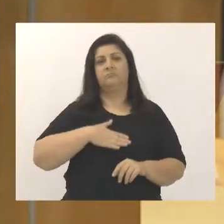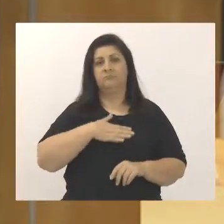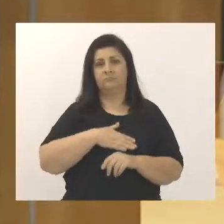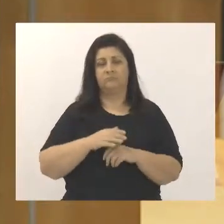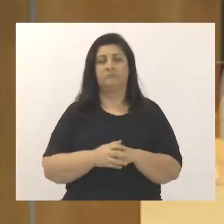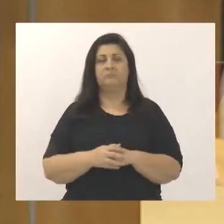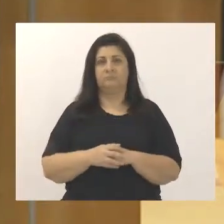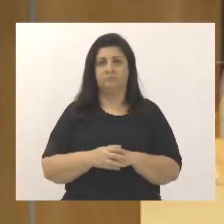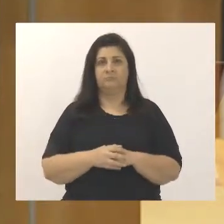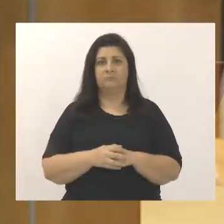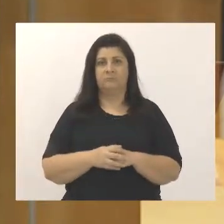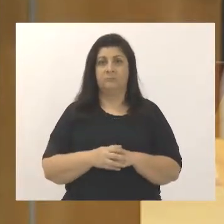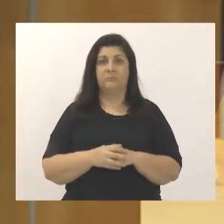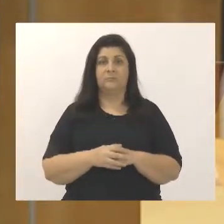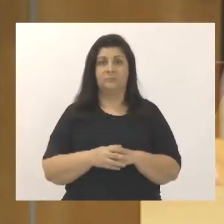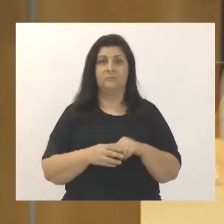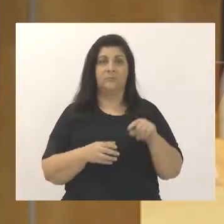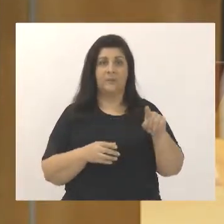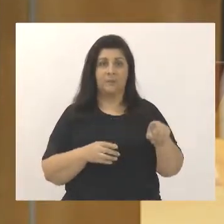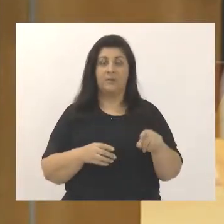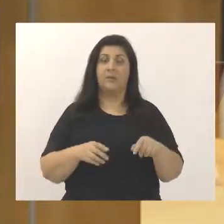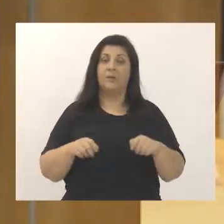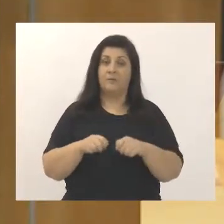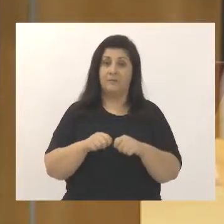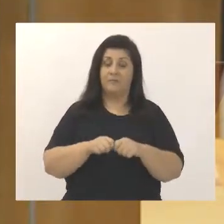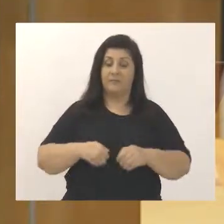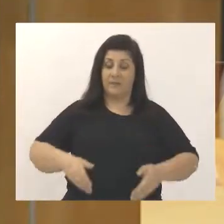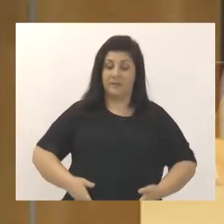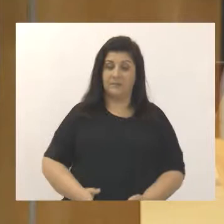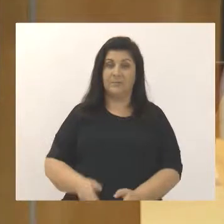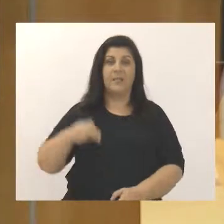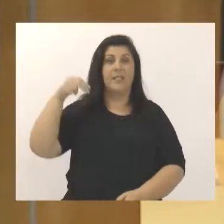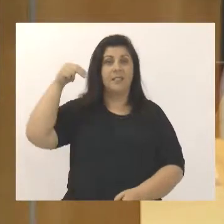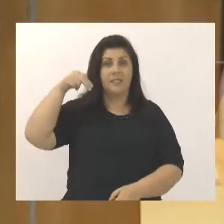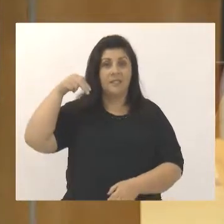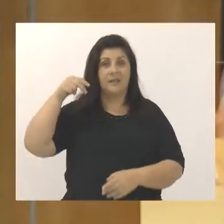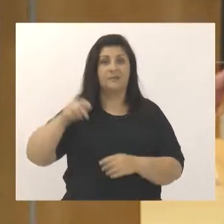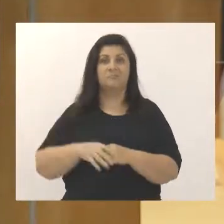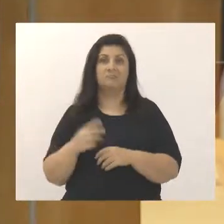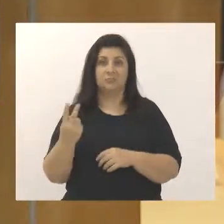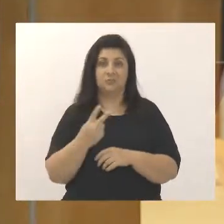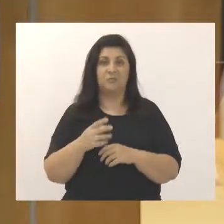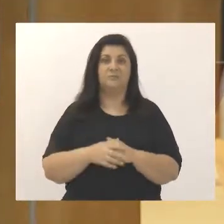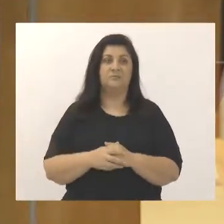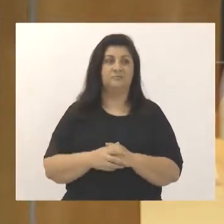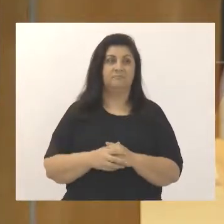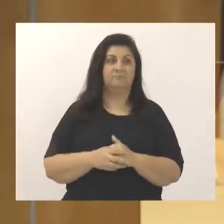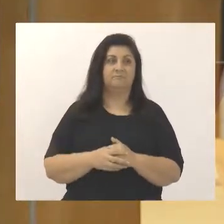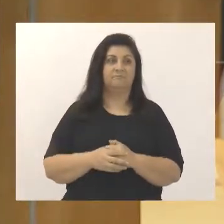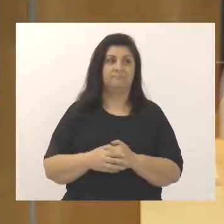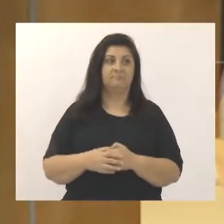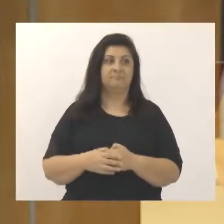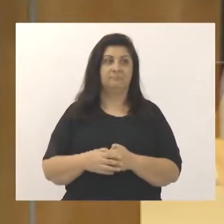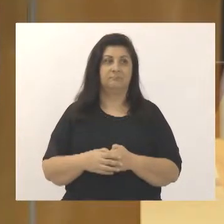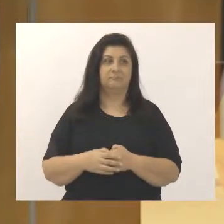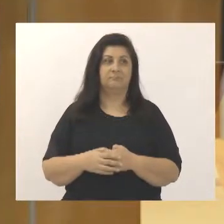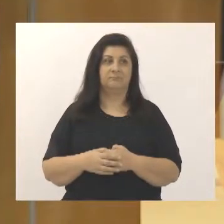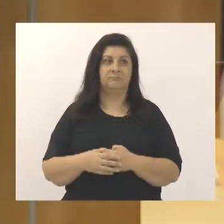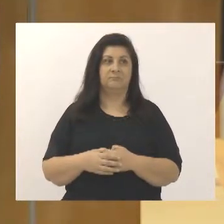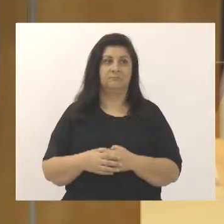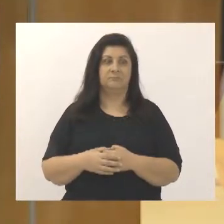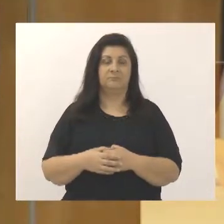fazer o parto da minha neta, do meu neto Giovanni. Então, eu tenho